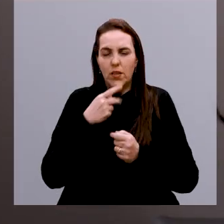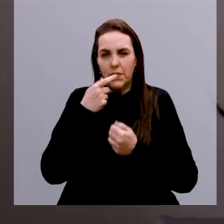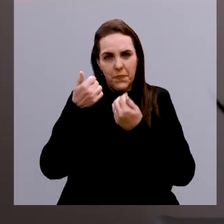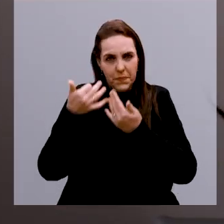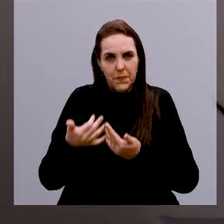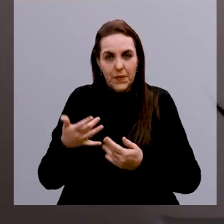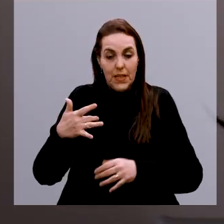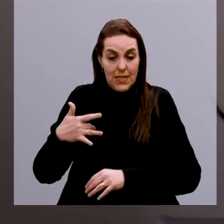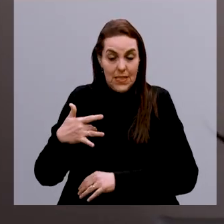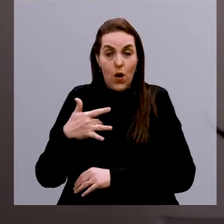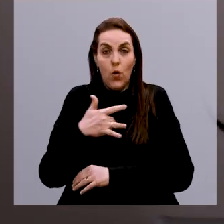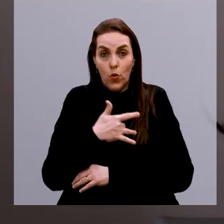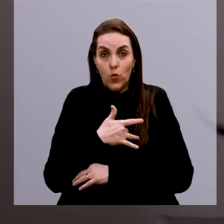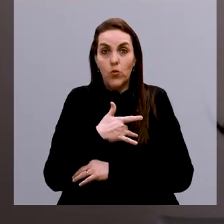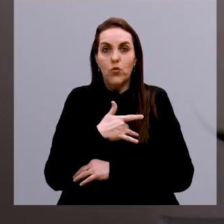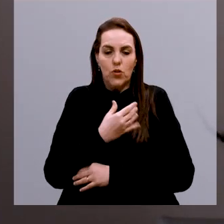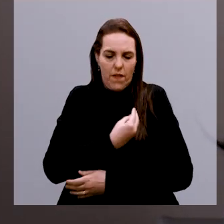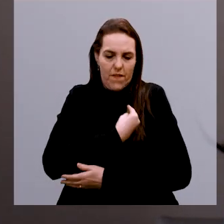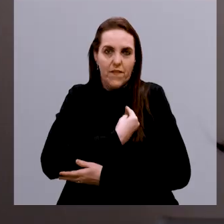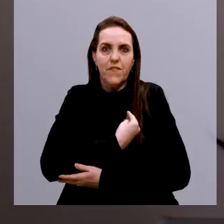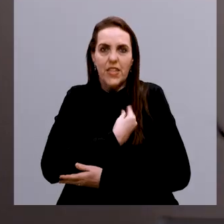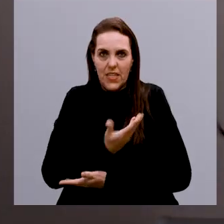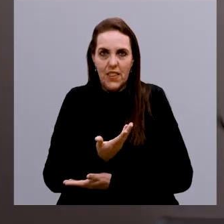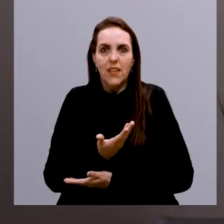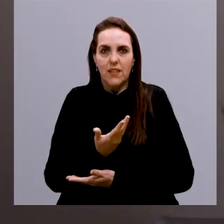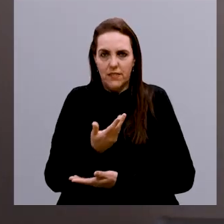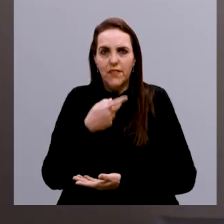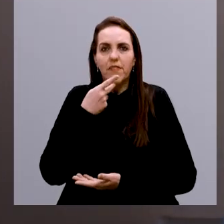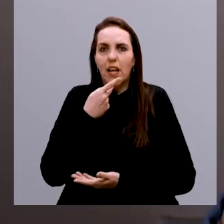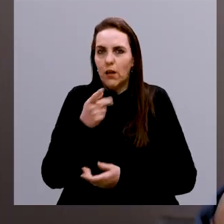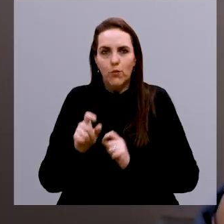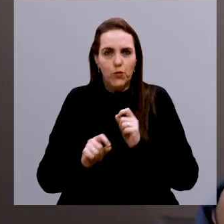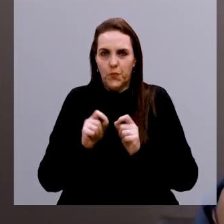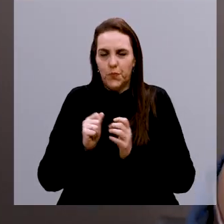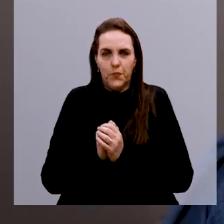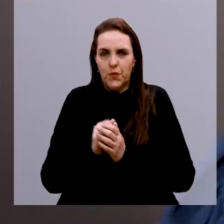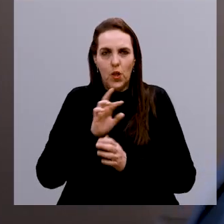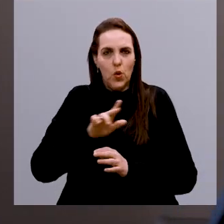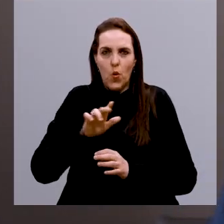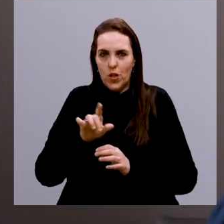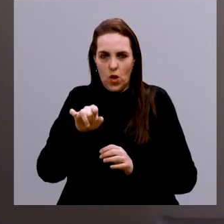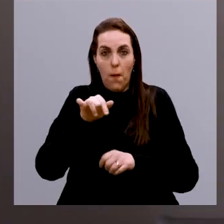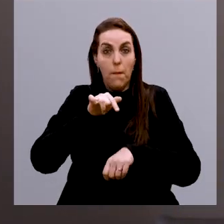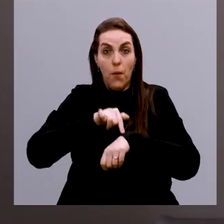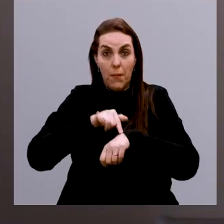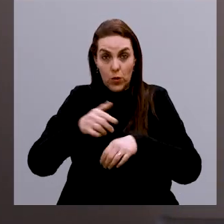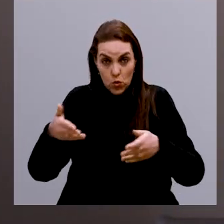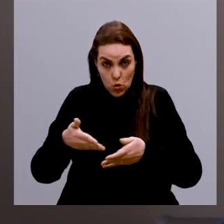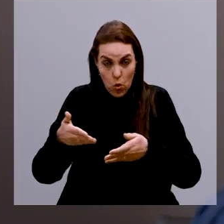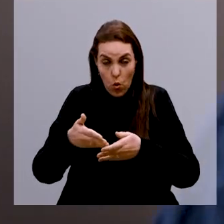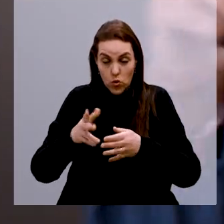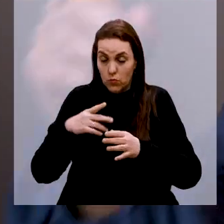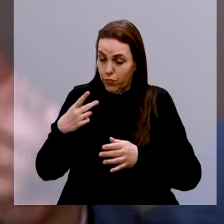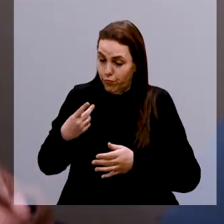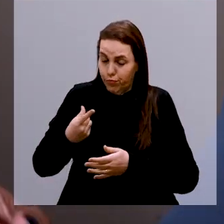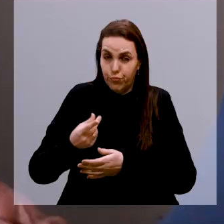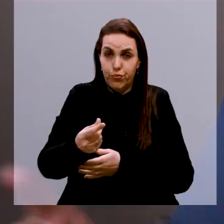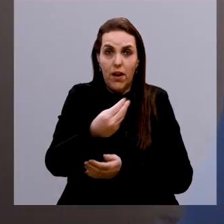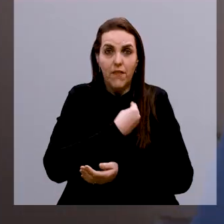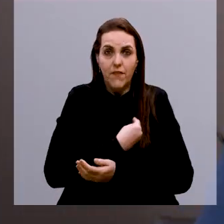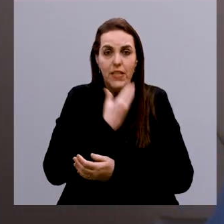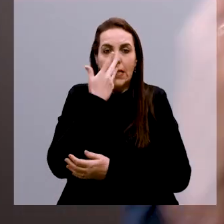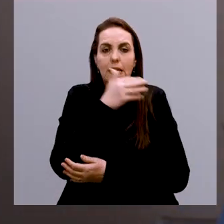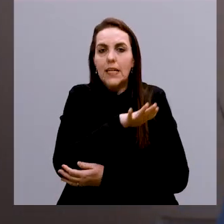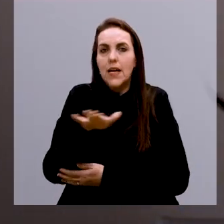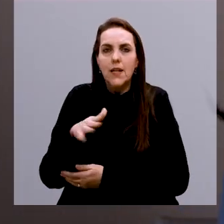a gente está falando sobre saúde, a gente está falando sobre vida, a gente está falando não só deste momento de hoje, mas para o resto da vida